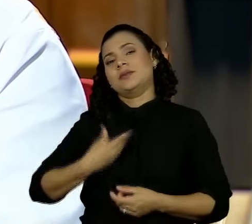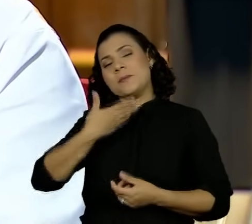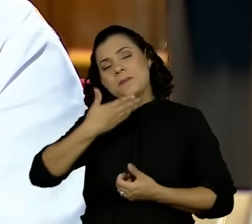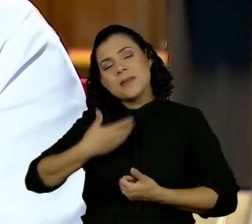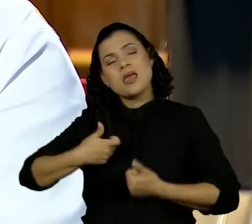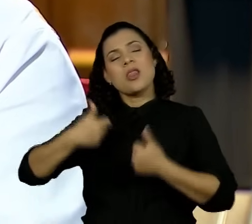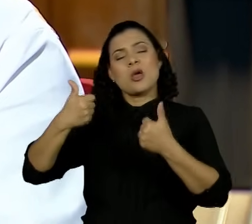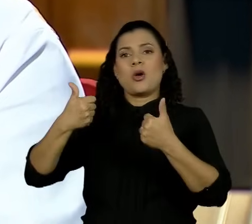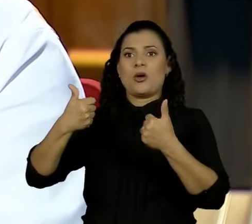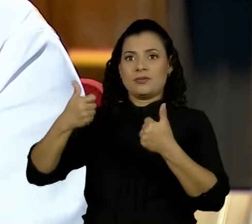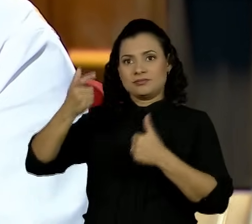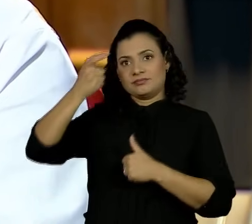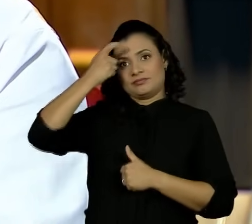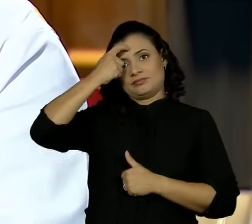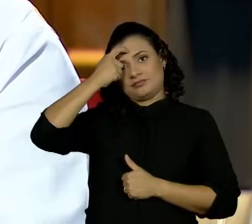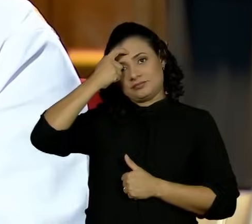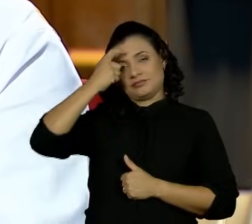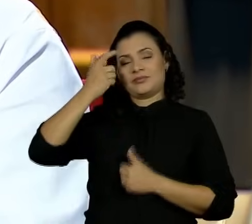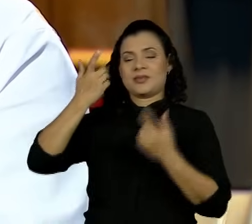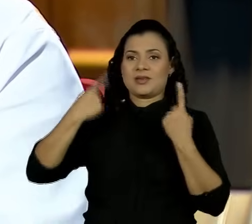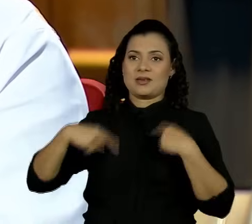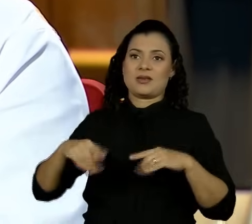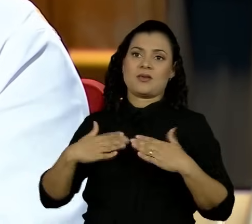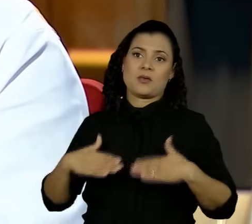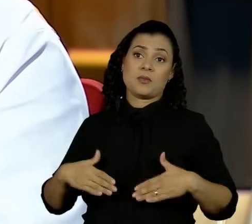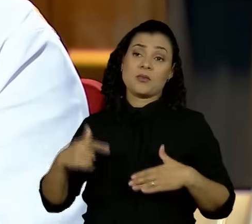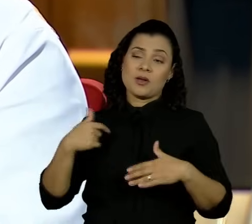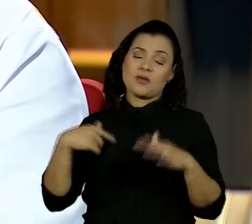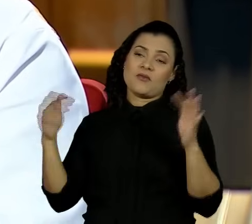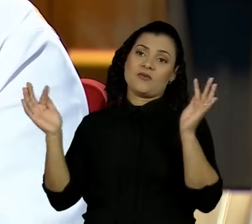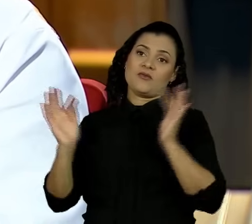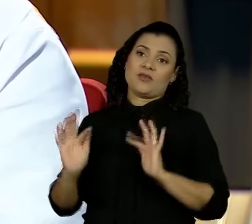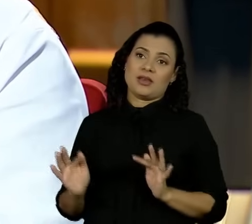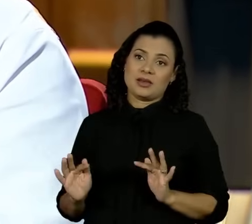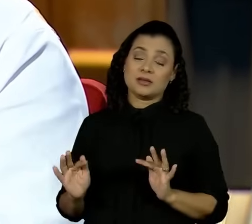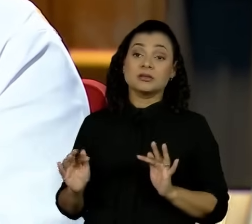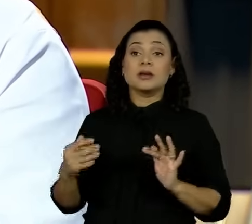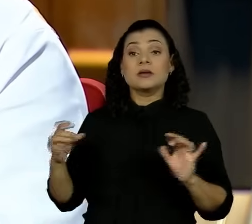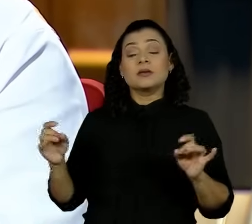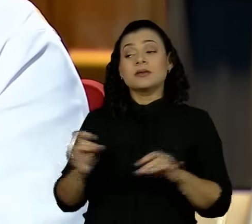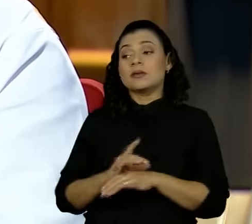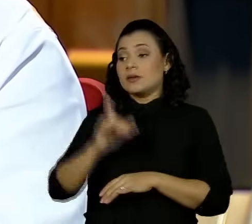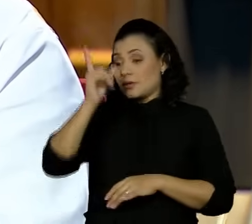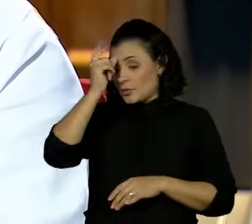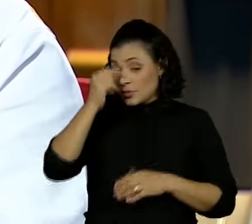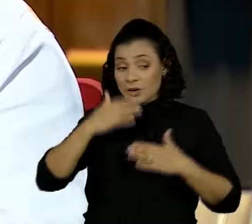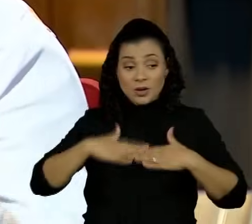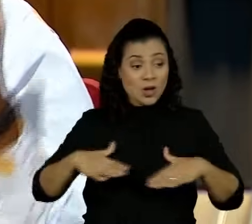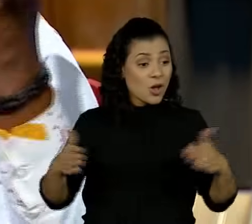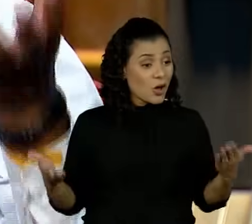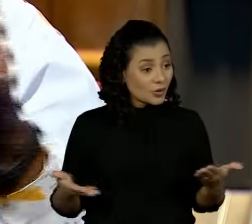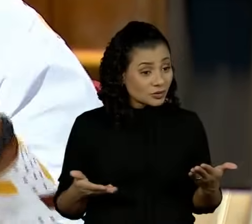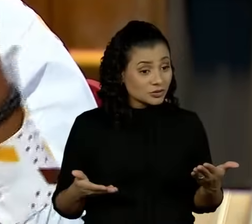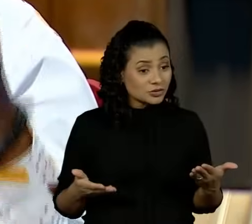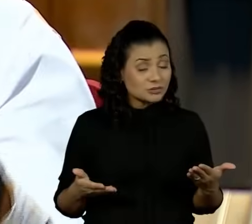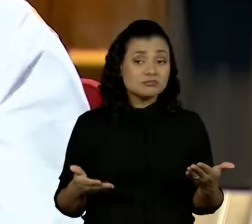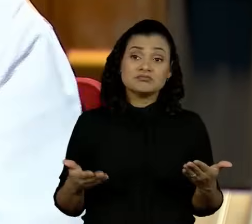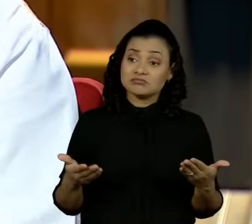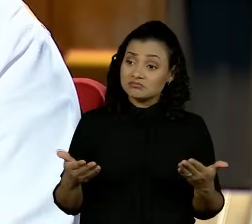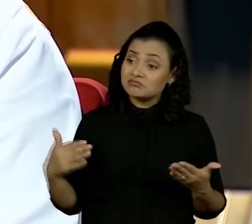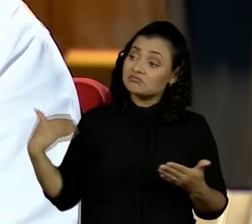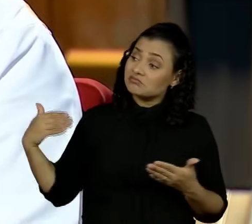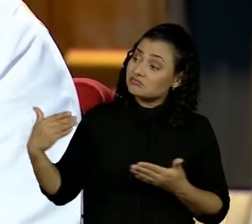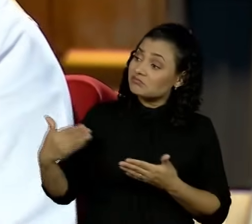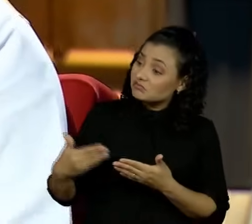isso para mim, me deixa satisfeito. Quando eu consigo terminar o dia e falar, tá, ponderando